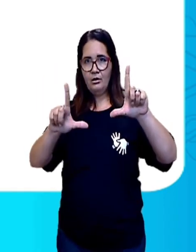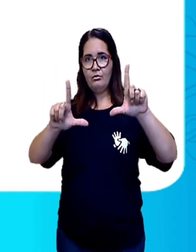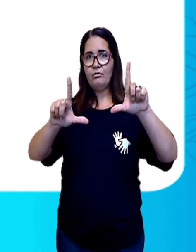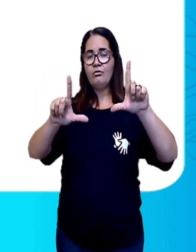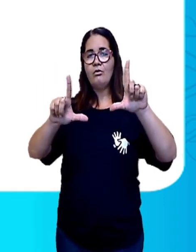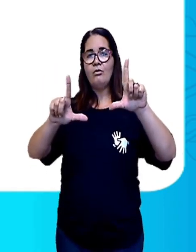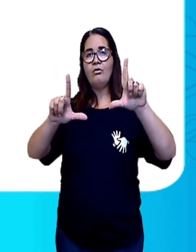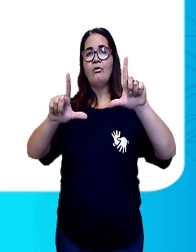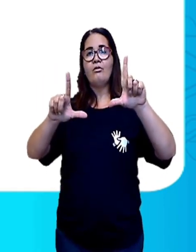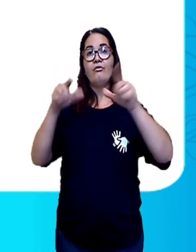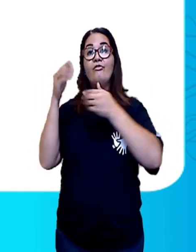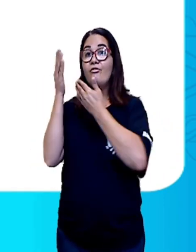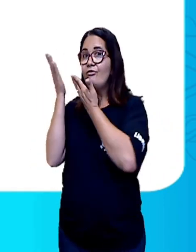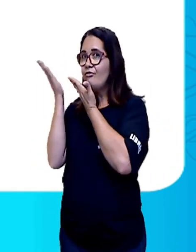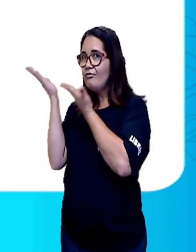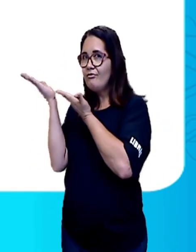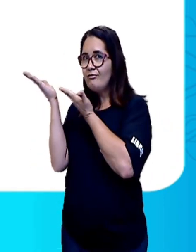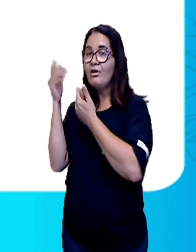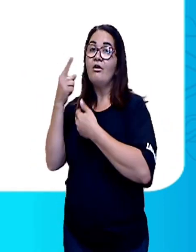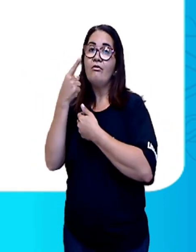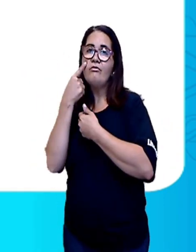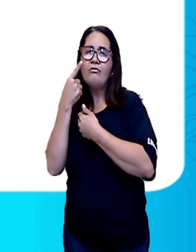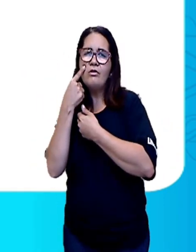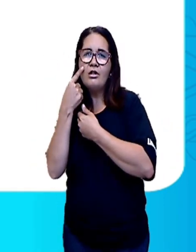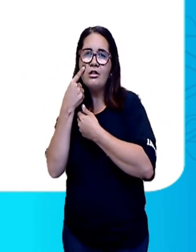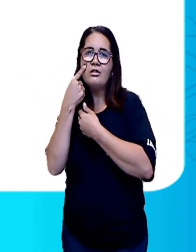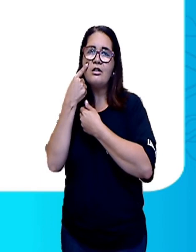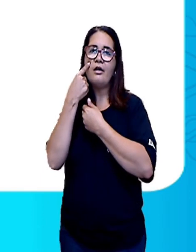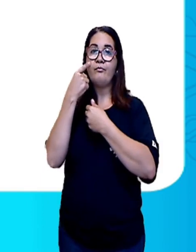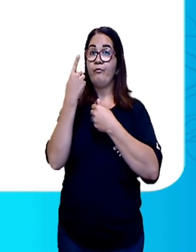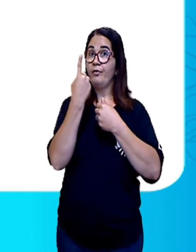vai ser o quê? 1.000 ml